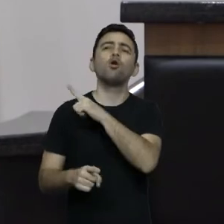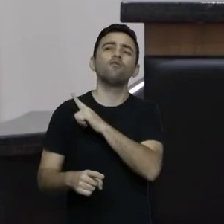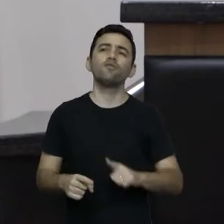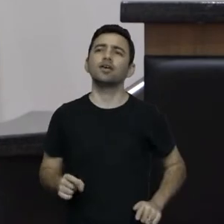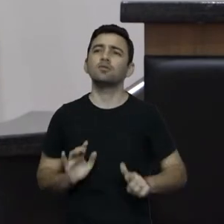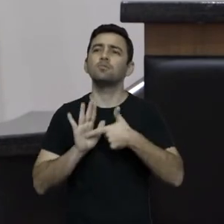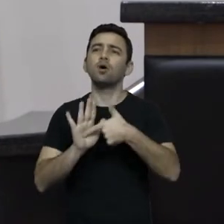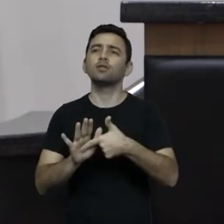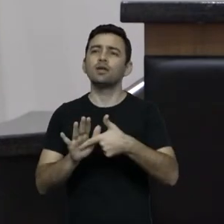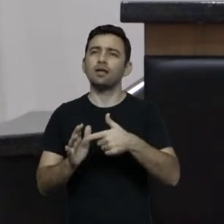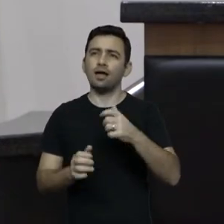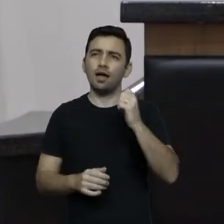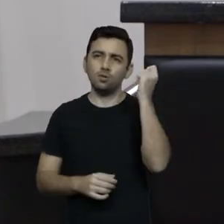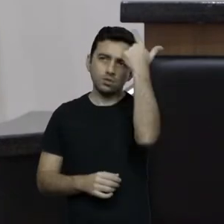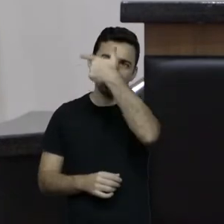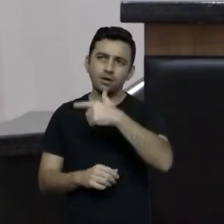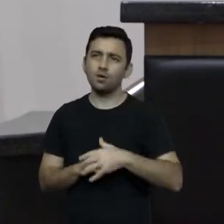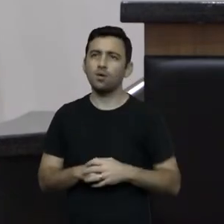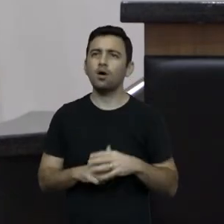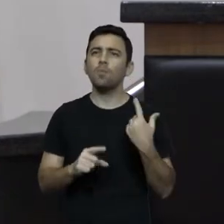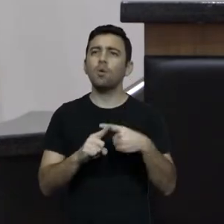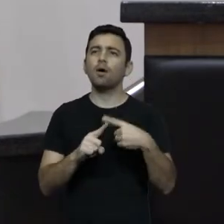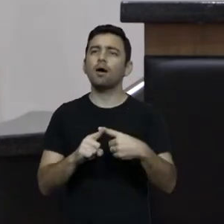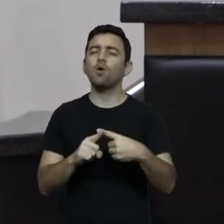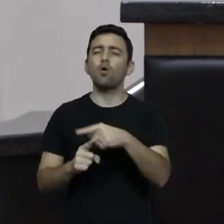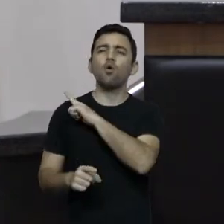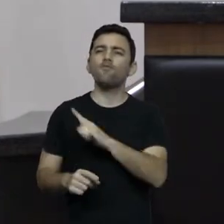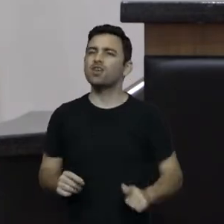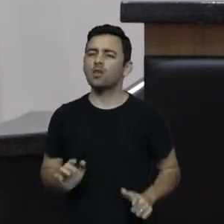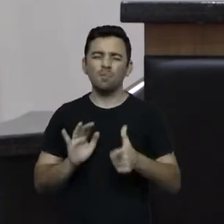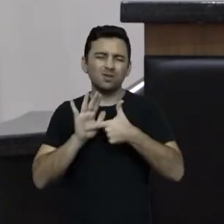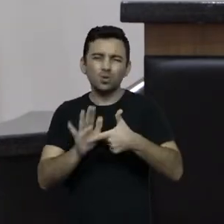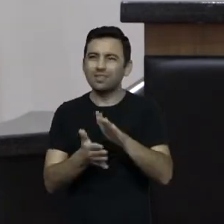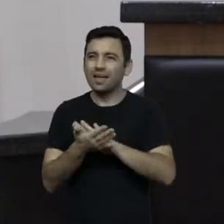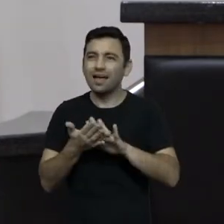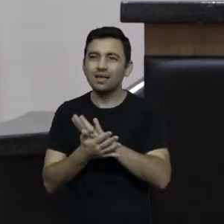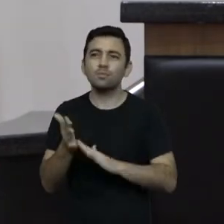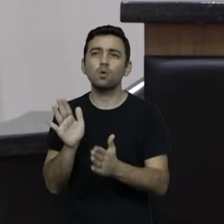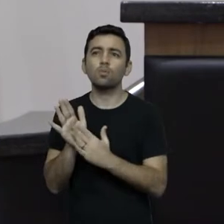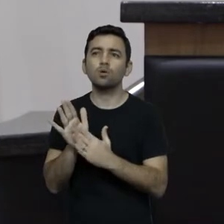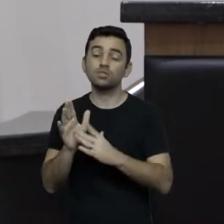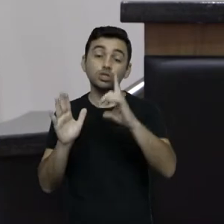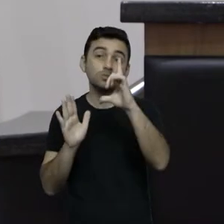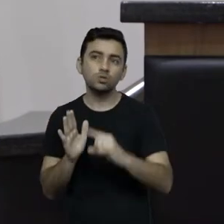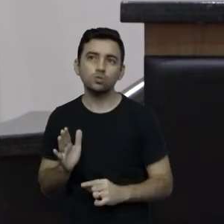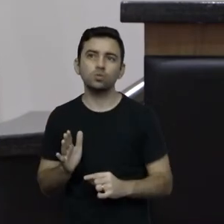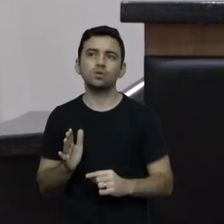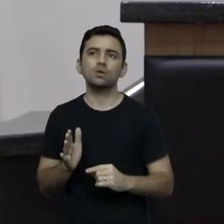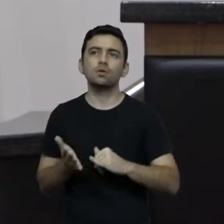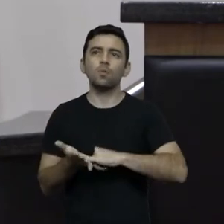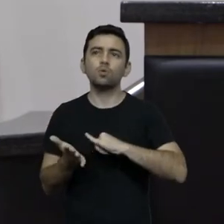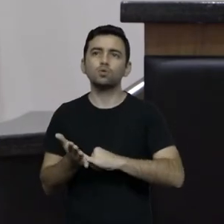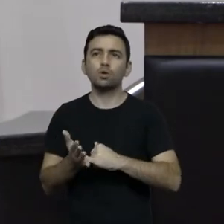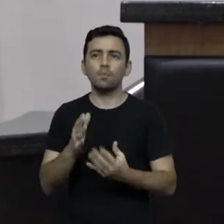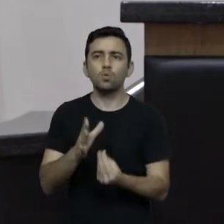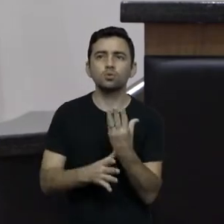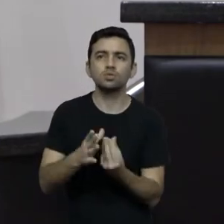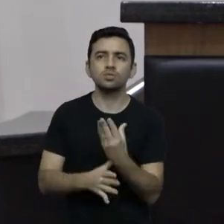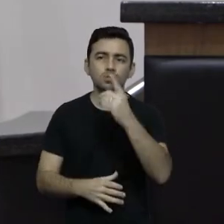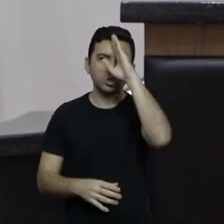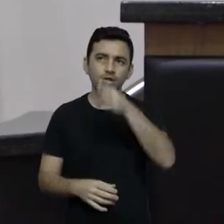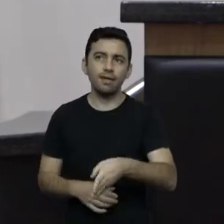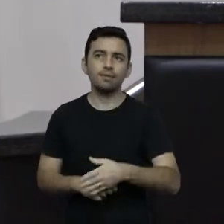toda tá aí não porque eu o governo apresentou uma proposta de redução da Carga Tributária sobre a produção direta